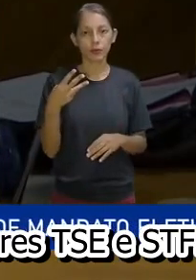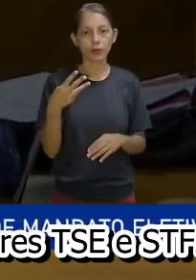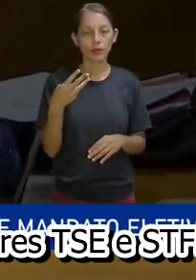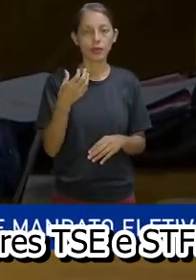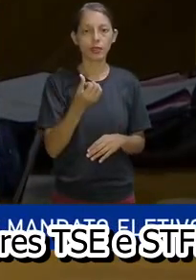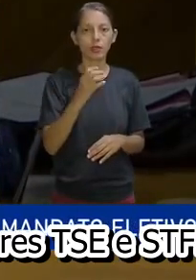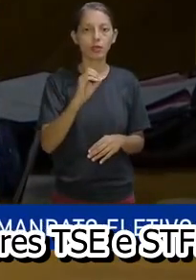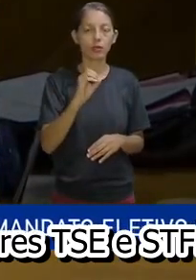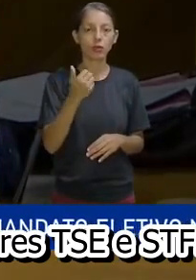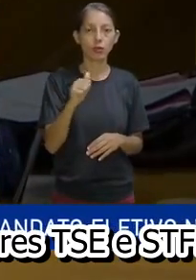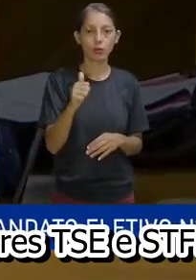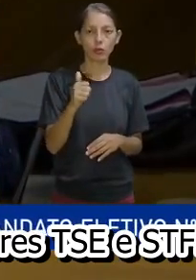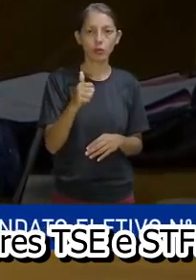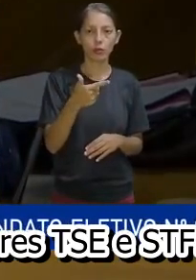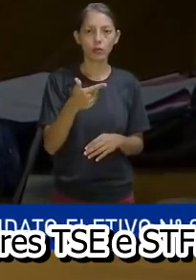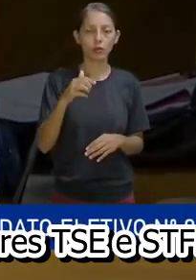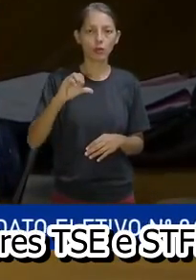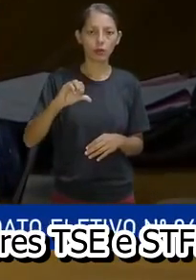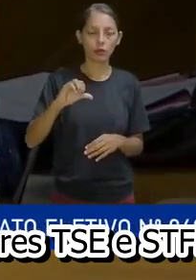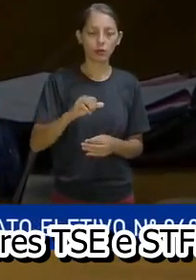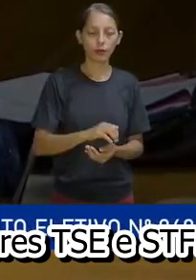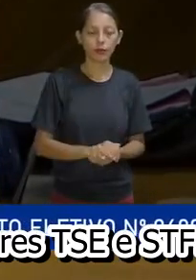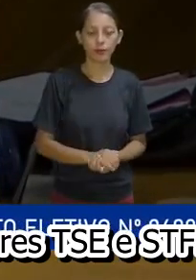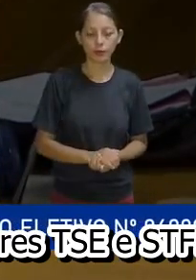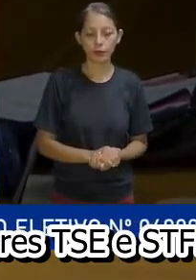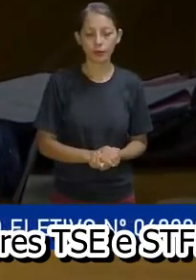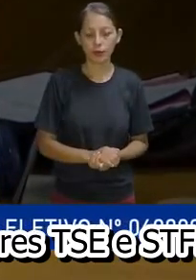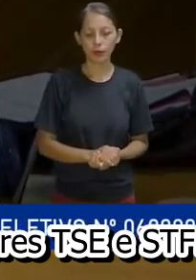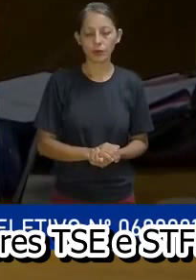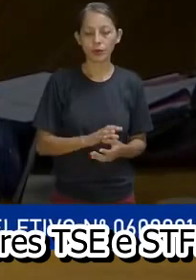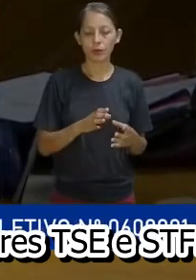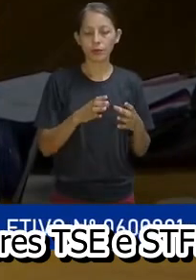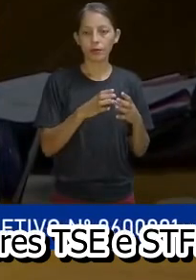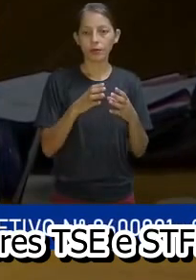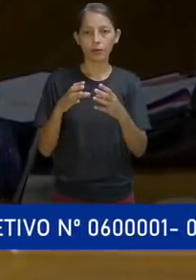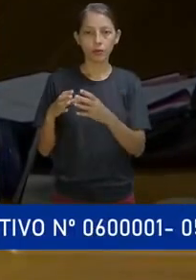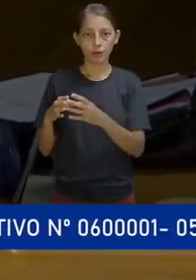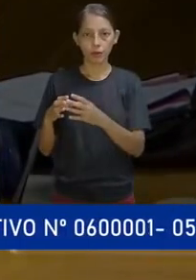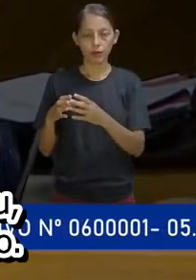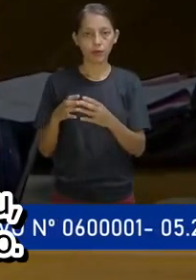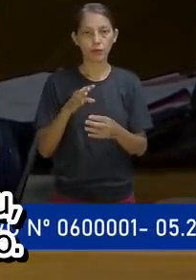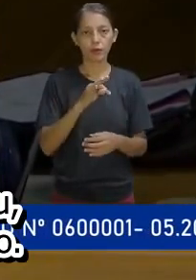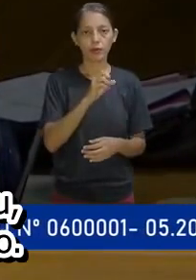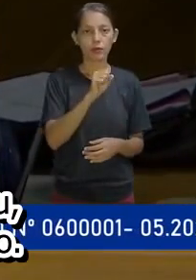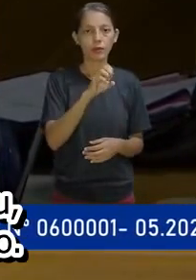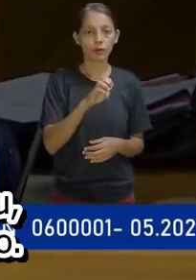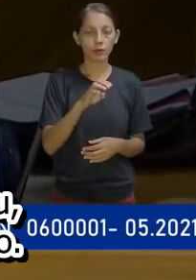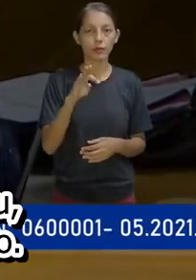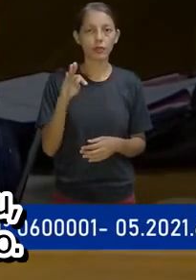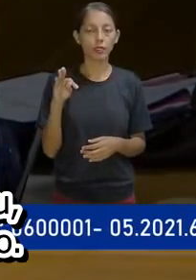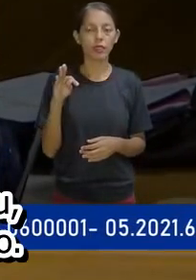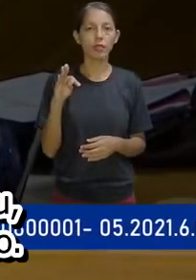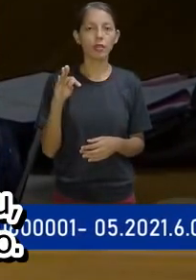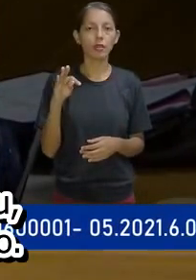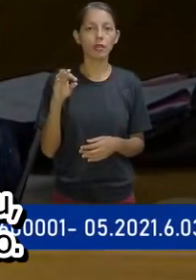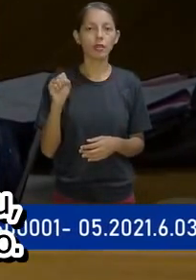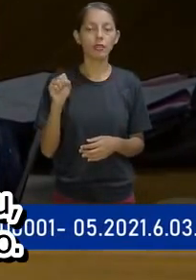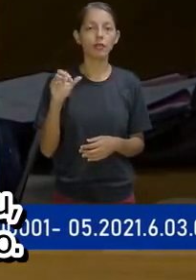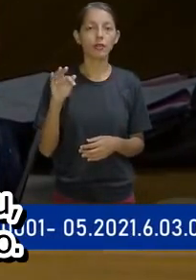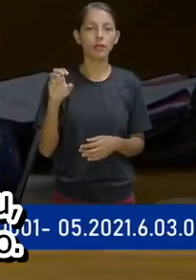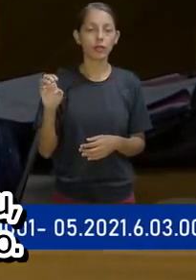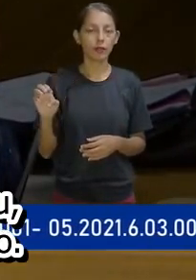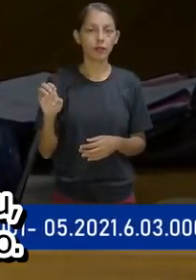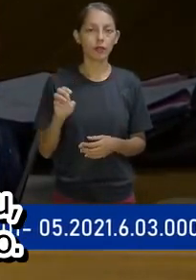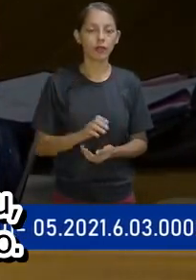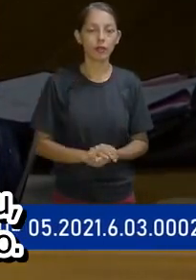2019 e ainda na jurisprudência das Cortes Superiores, TSE e STF. Ao final, pede o não conhecimento do agravo